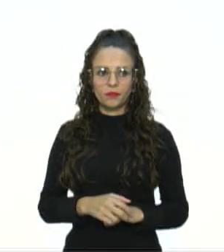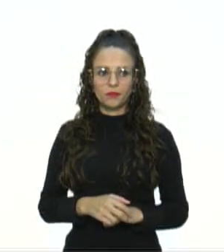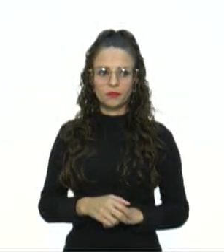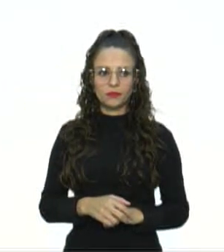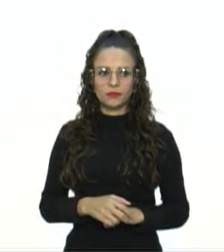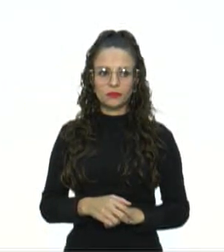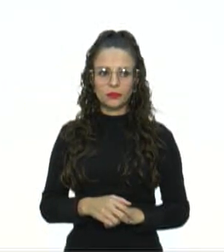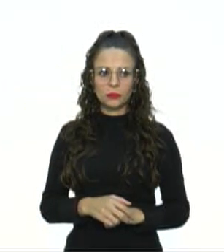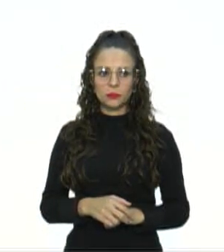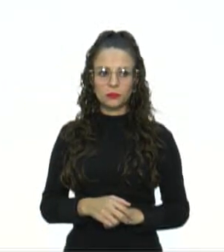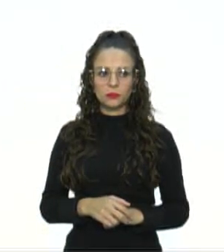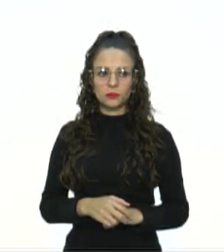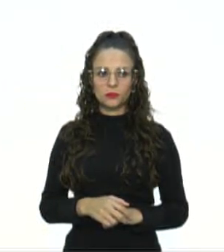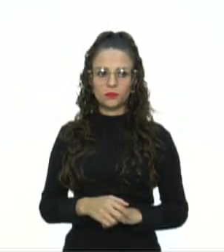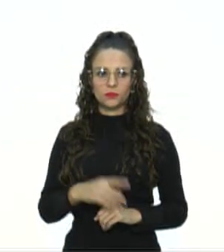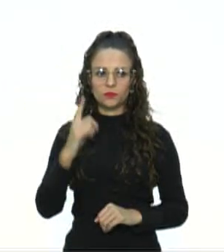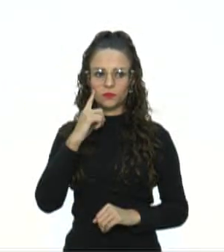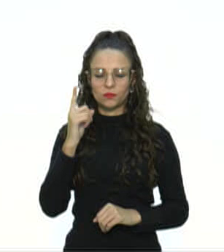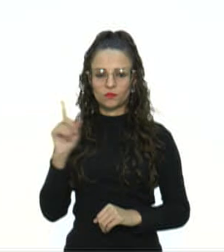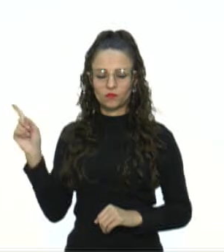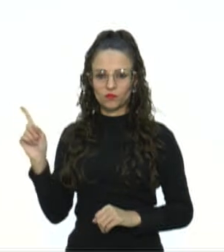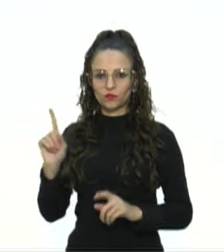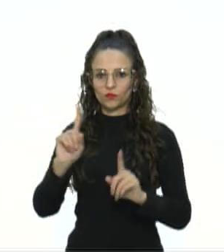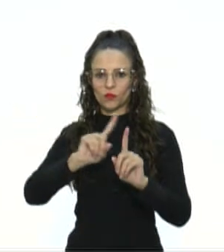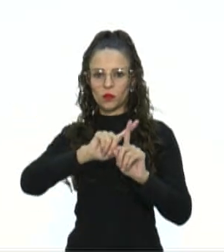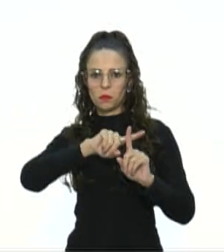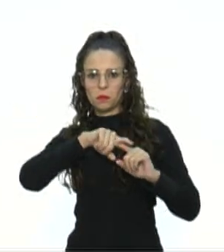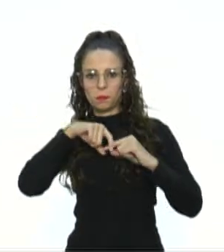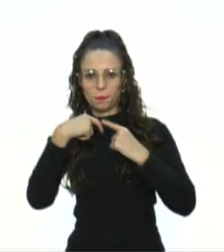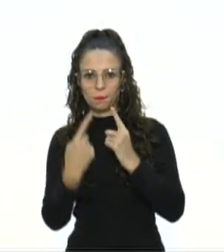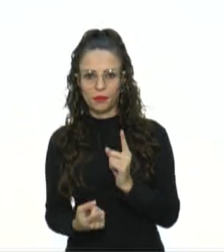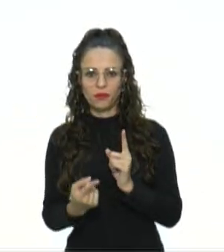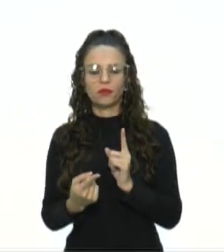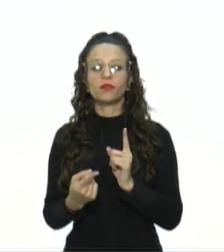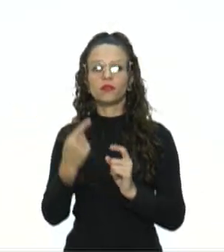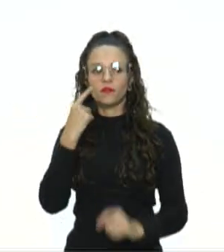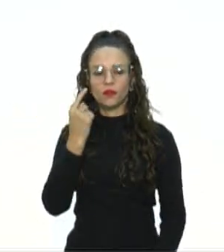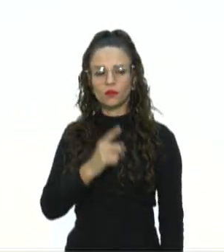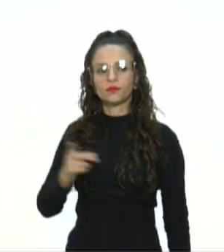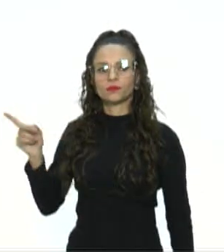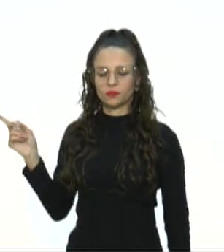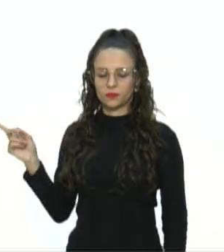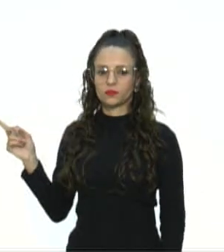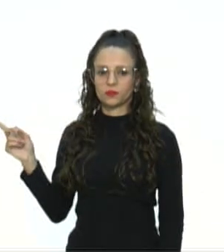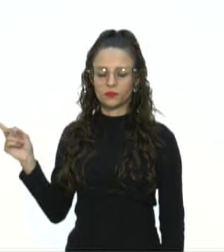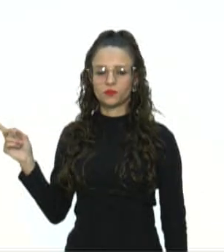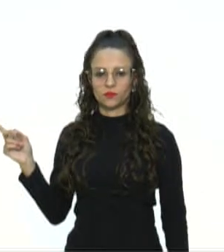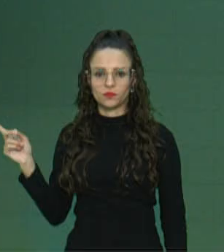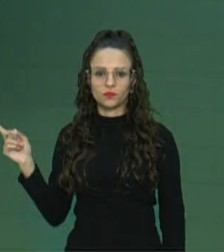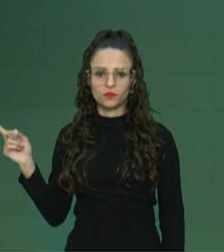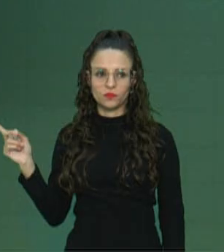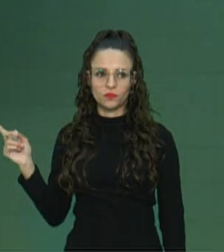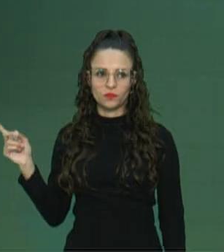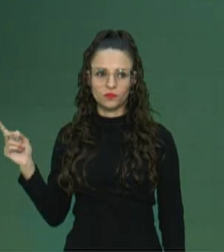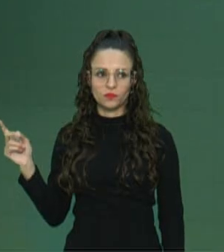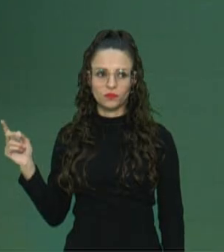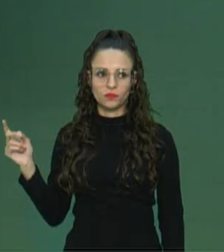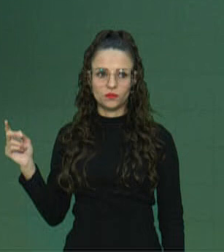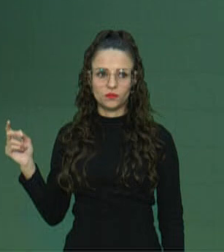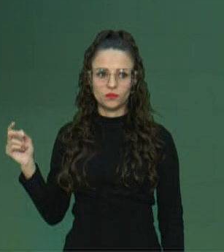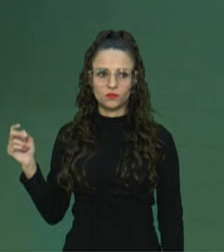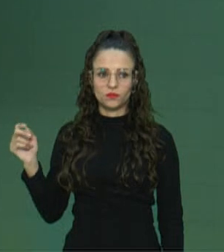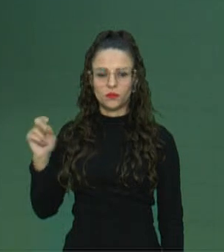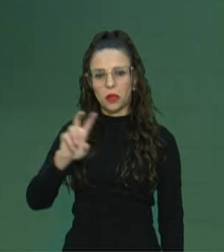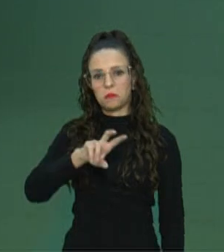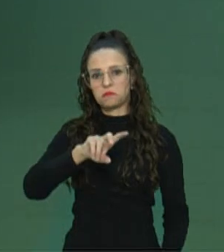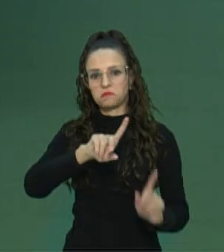a velocidade de deslocamento desse atleta branco, de branco aqui, né? O outro conseguiu aplicar o golpe para levá-lo ao